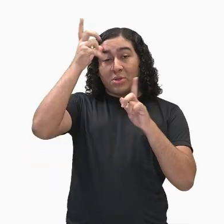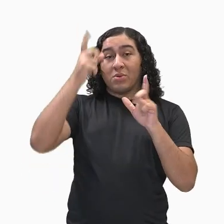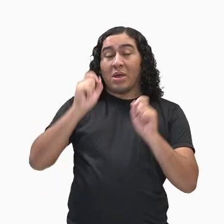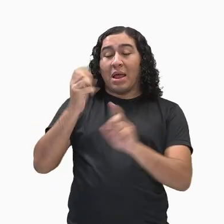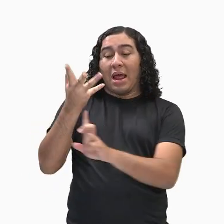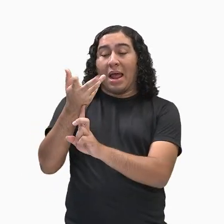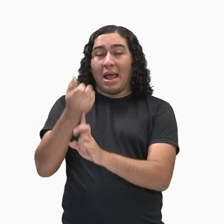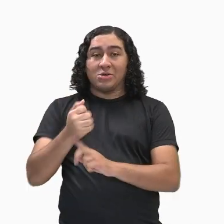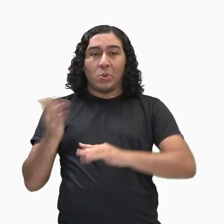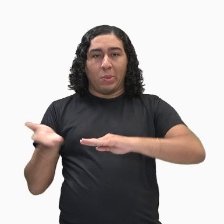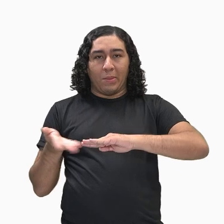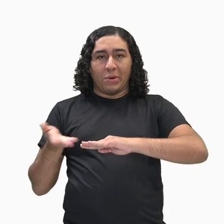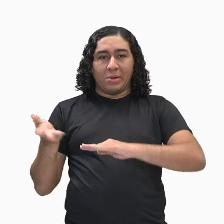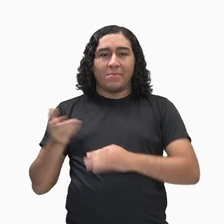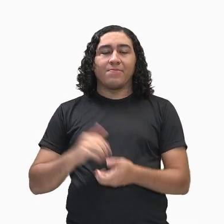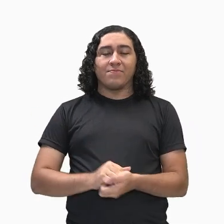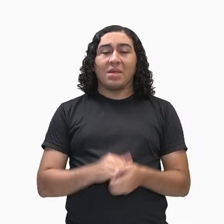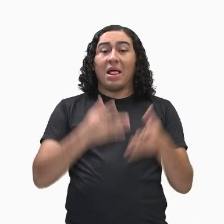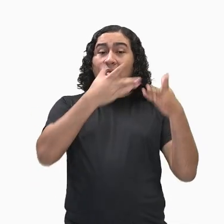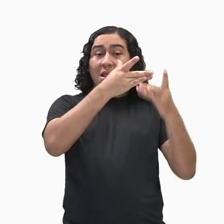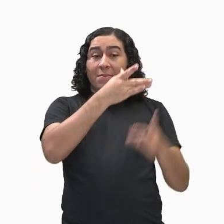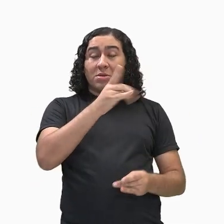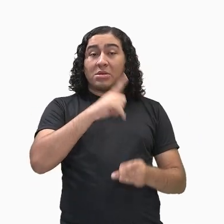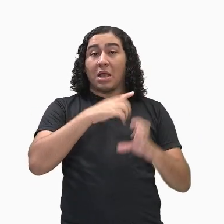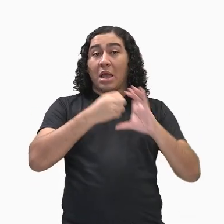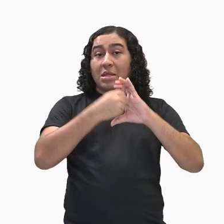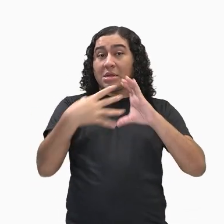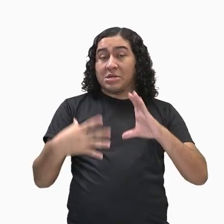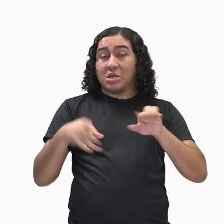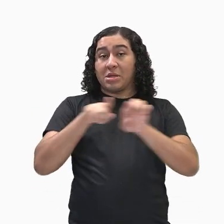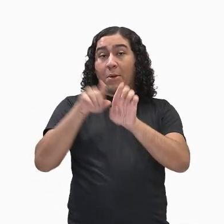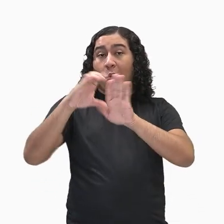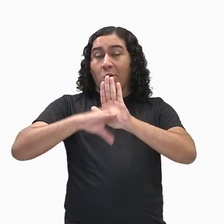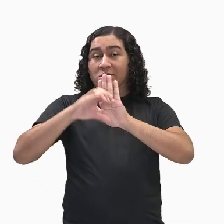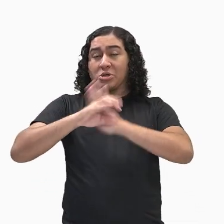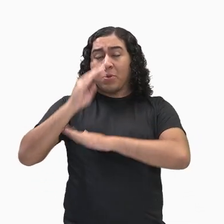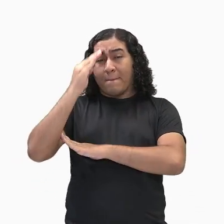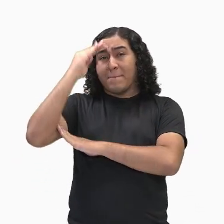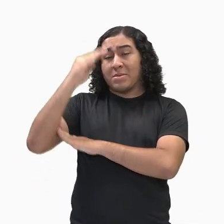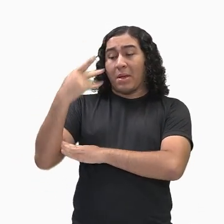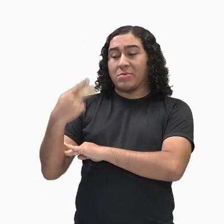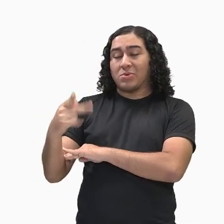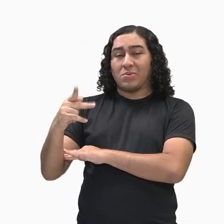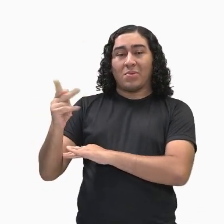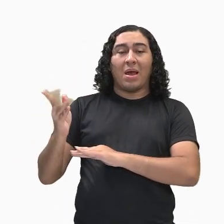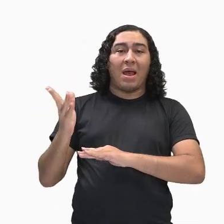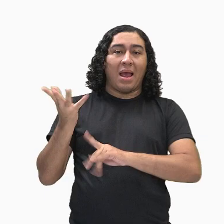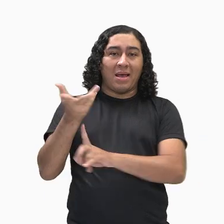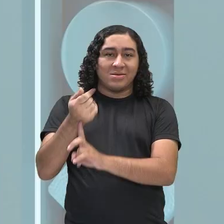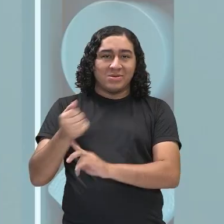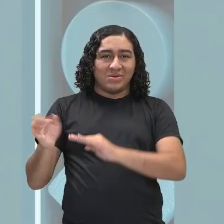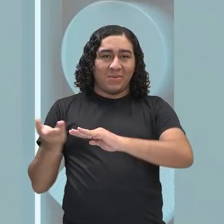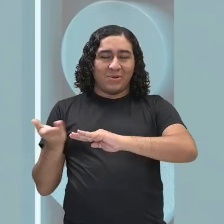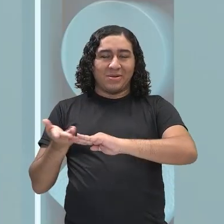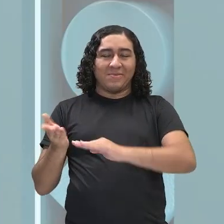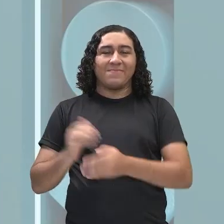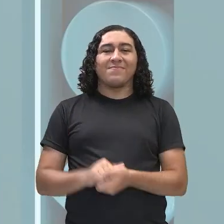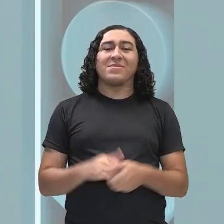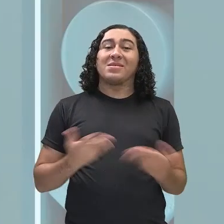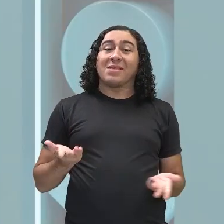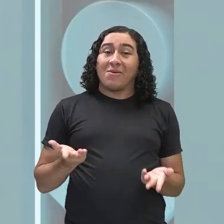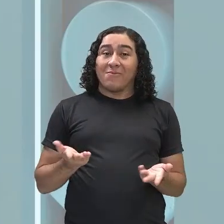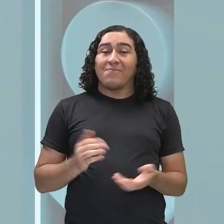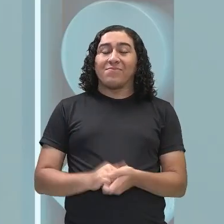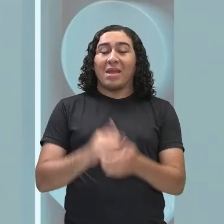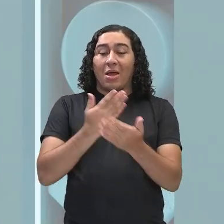arte contemporânea. E como detalhamento nós temos conceito e principais características da arte contemporânea. Então,